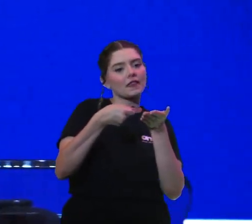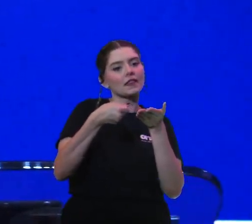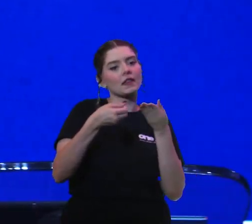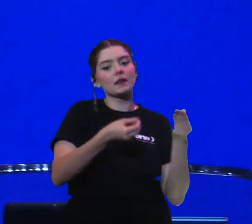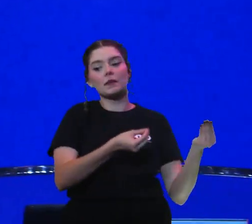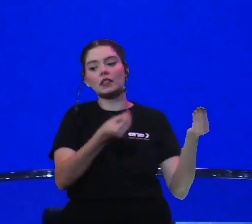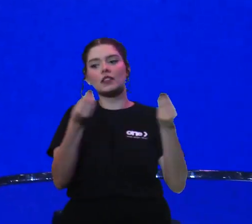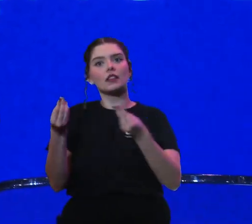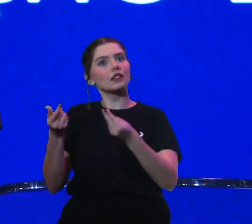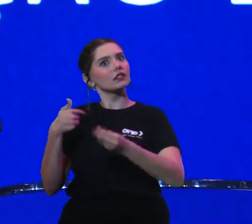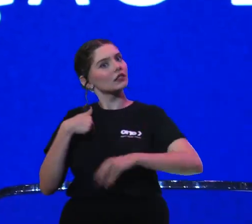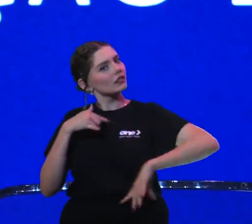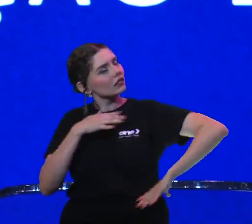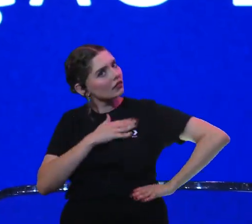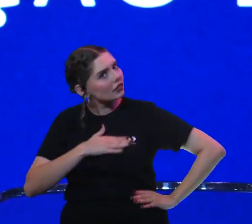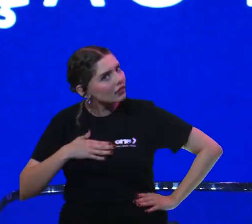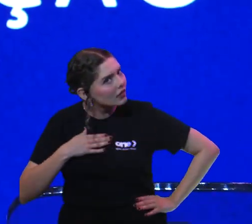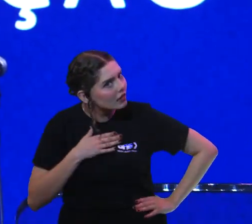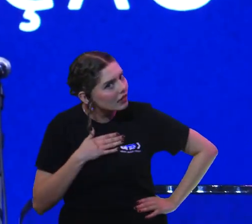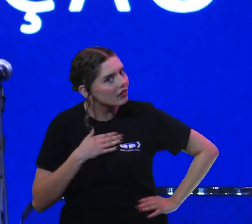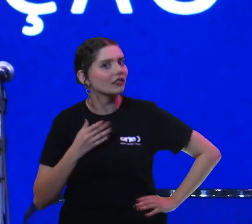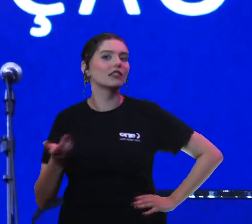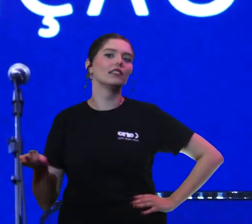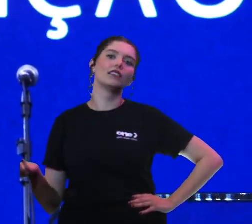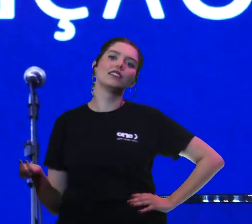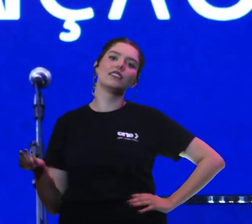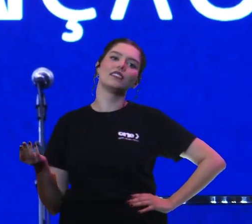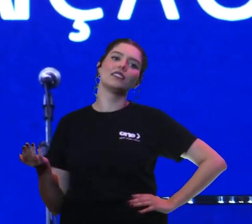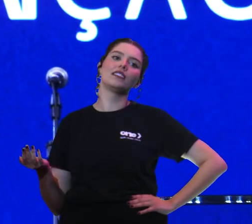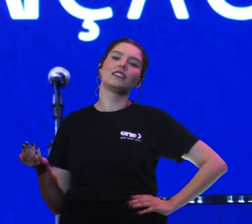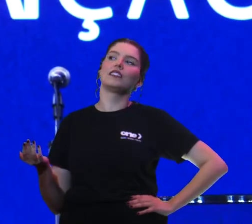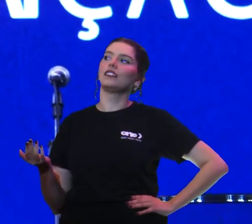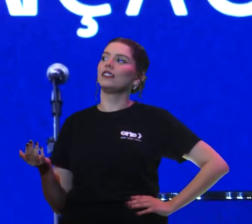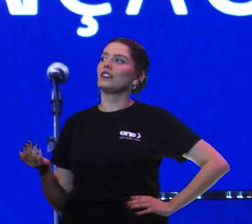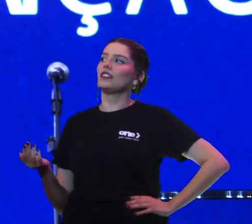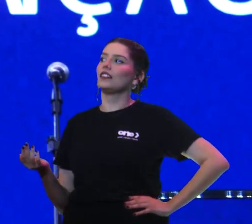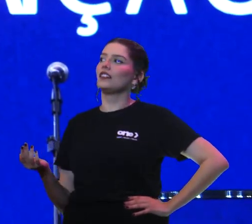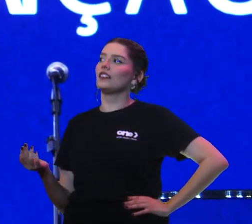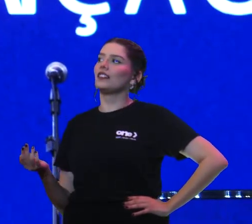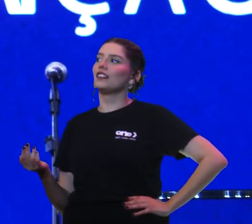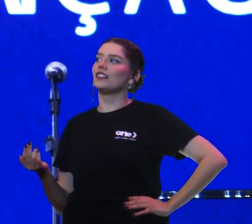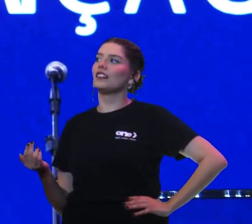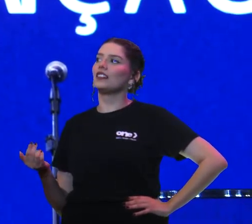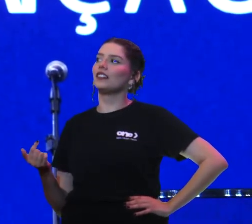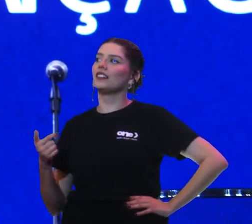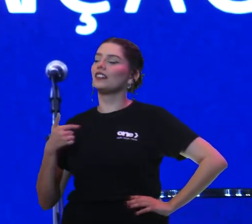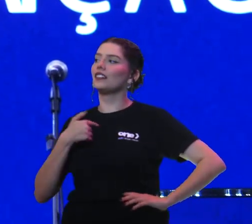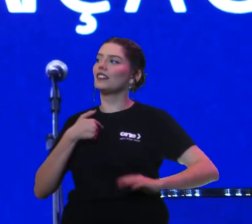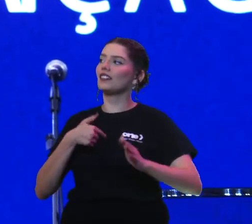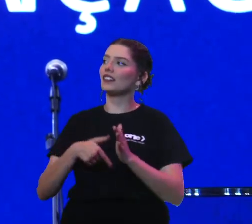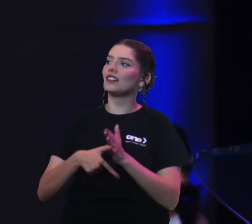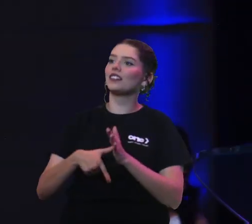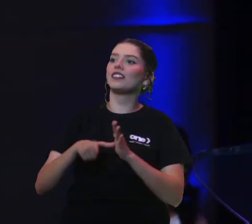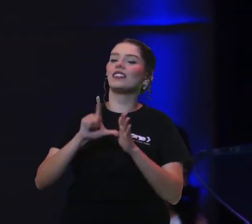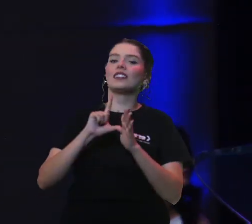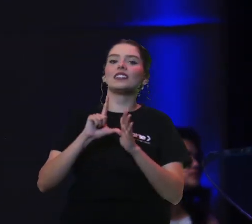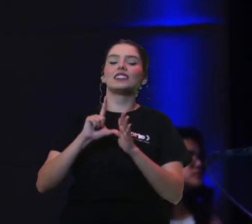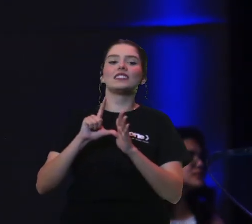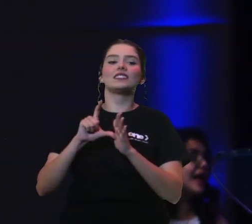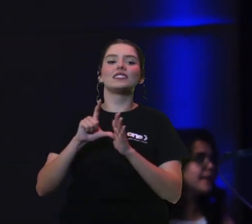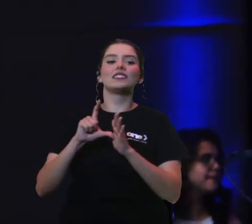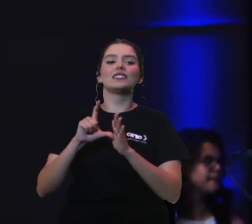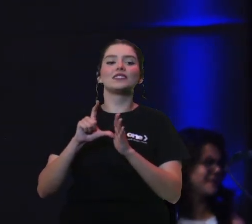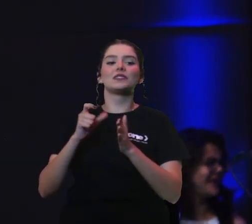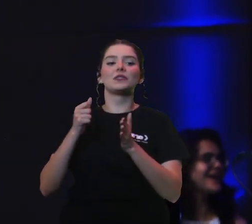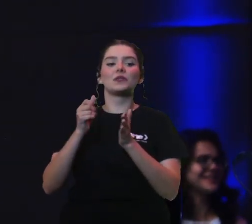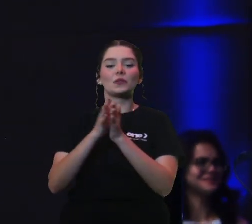das histórias, gente? Eu achei que eles iam publicar 1.000 ou 2.000 livros. E antes de começar o lançamento, que é hoje aqui, na verdade,